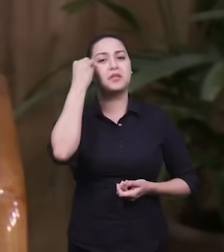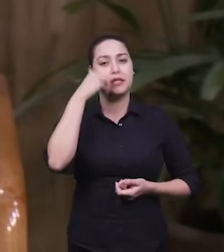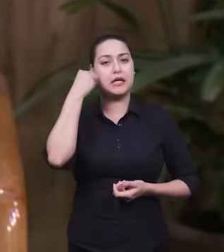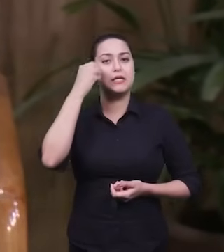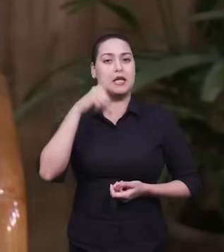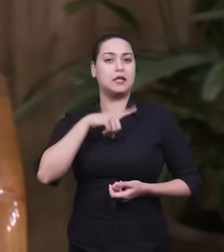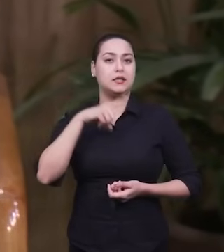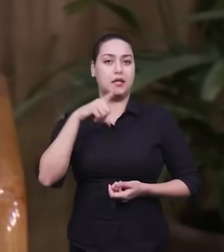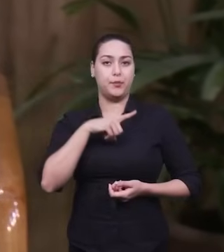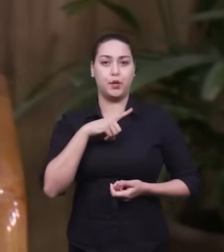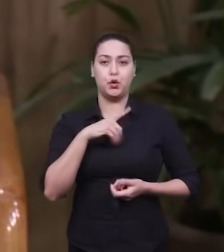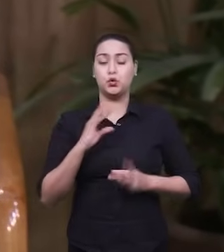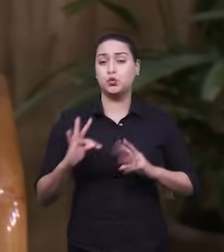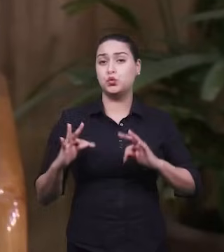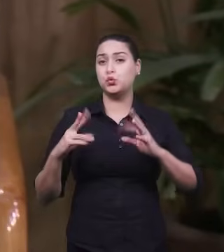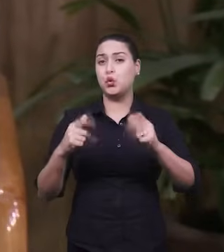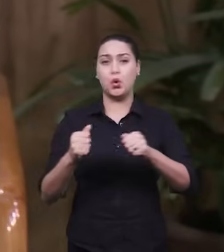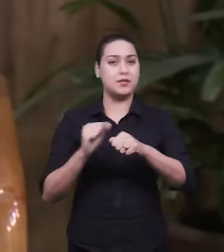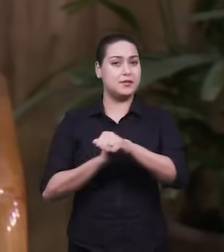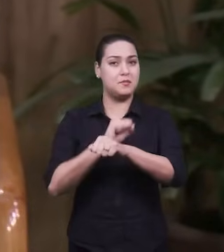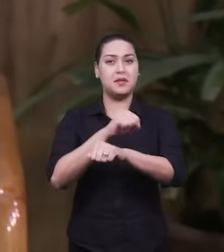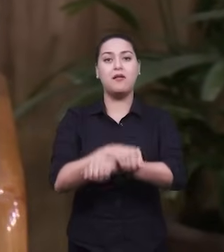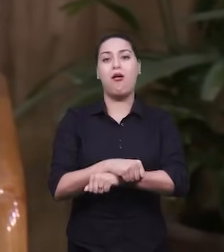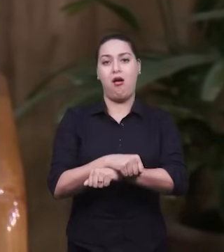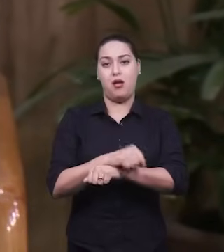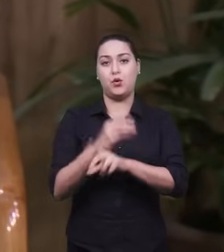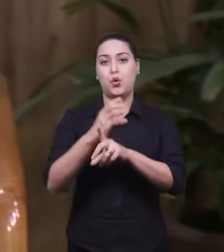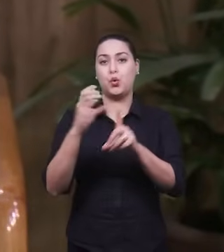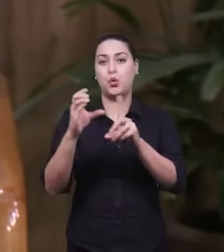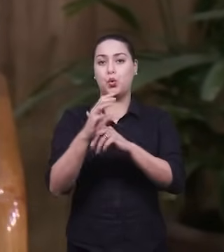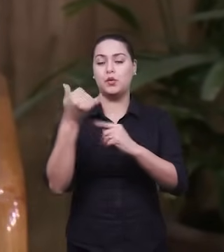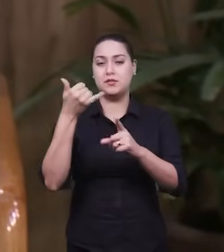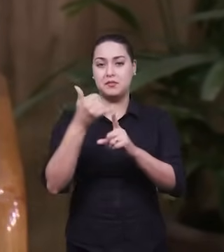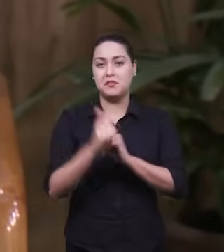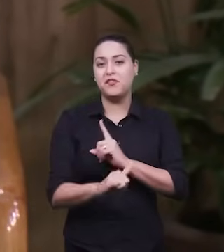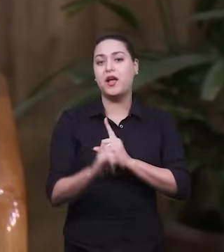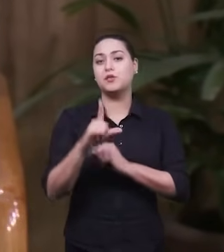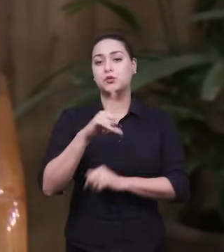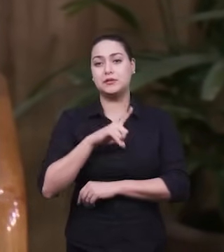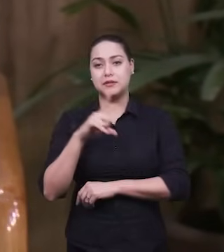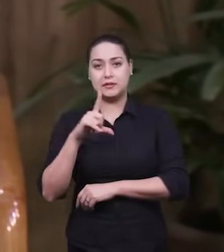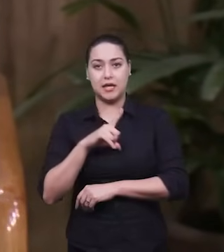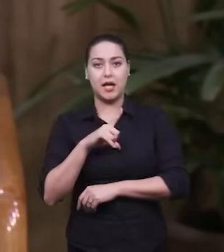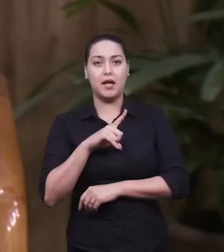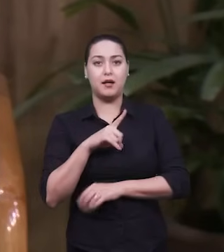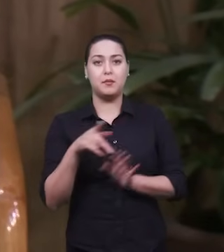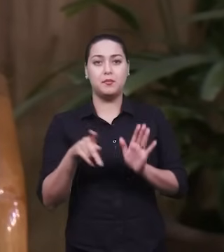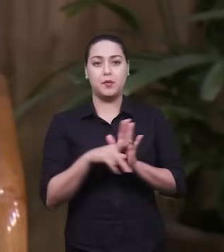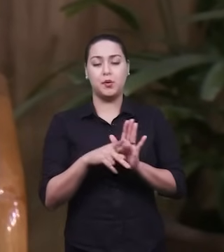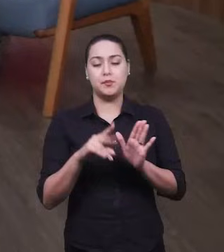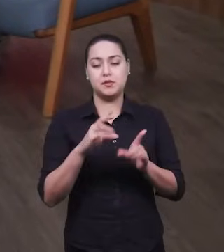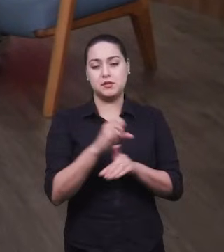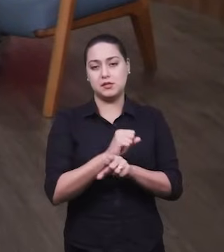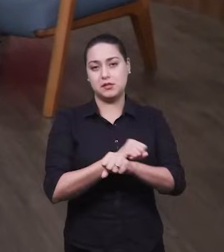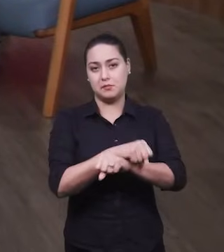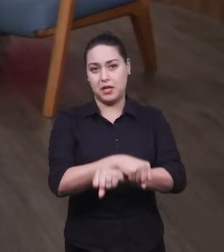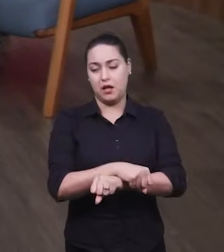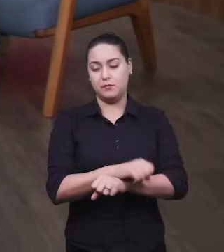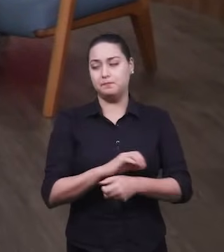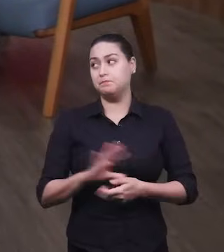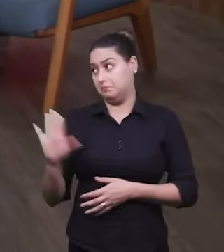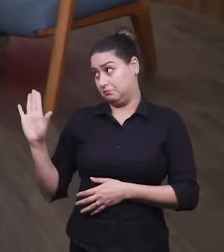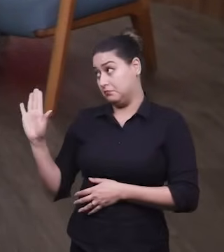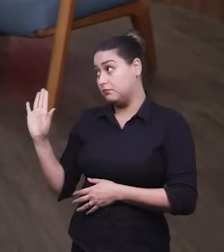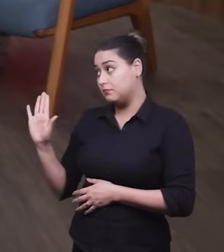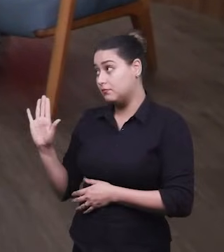experiência recorrente. Aliás, em todos os seminários nós temos o culto profético do seminário. Os pastores se reúnem. Só fazer um